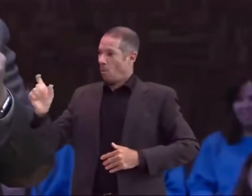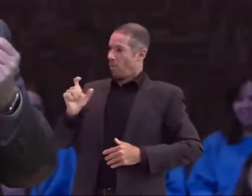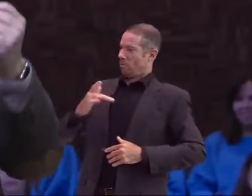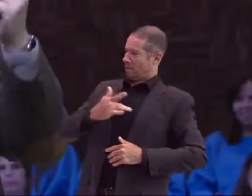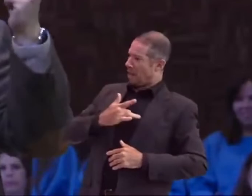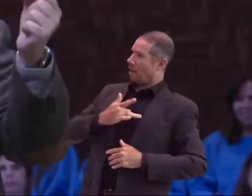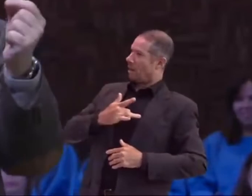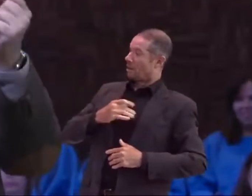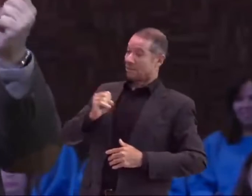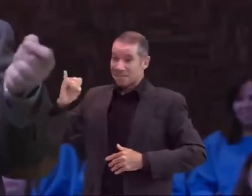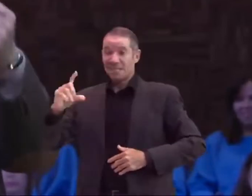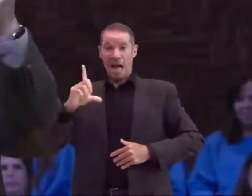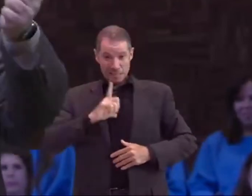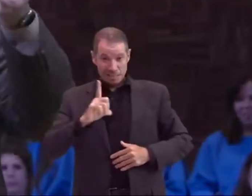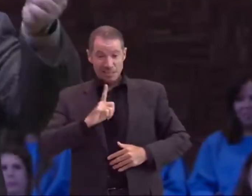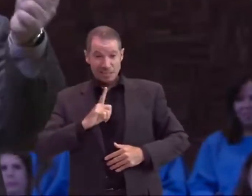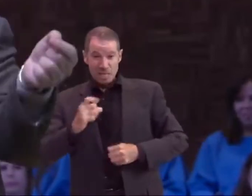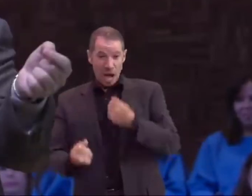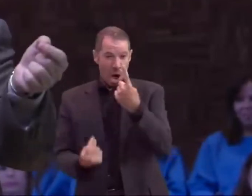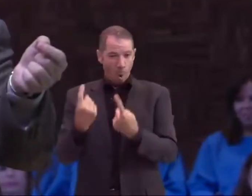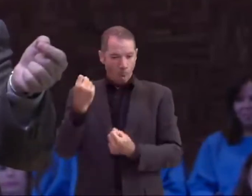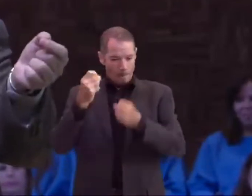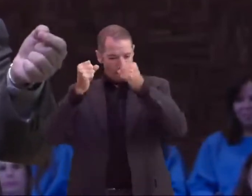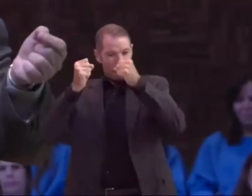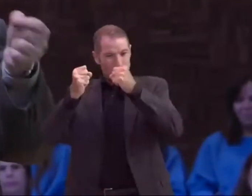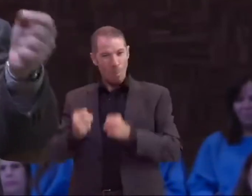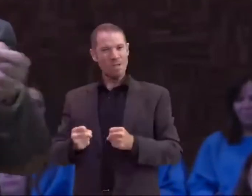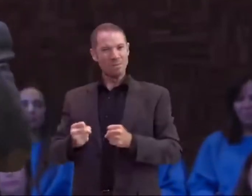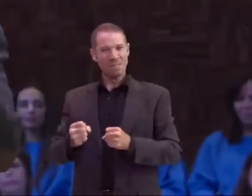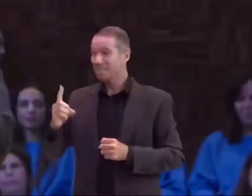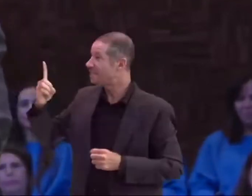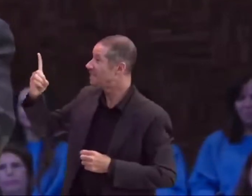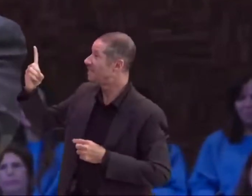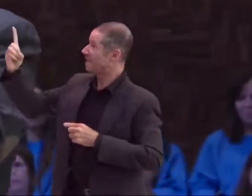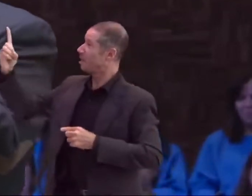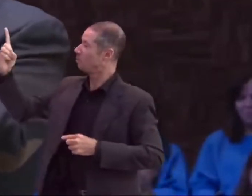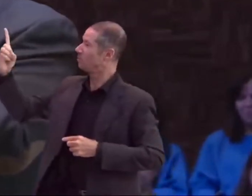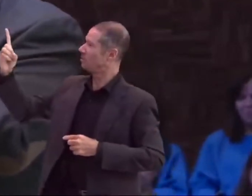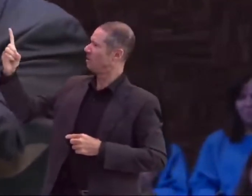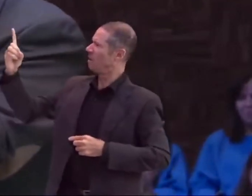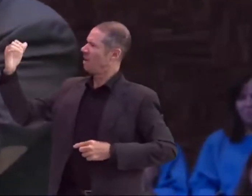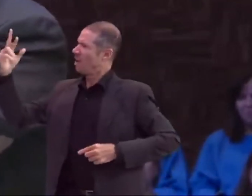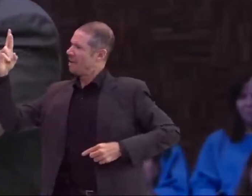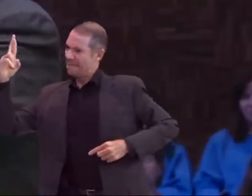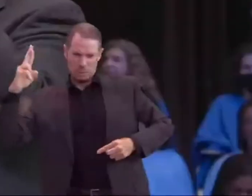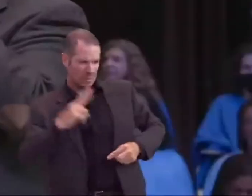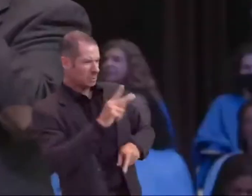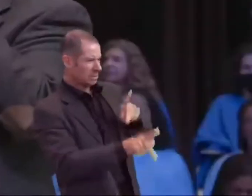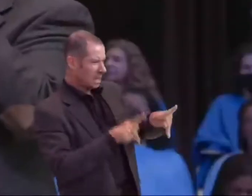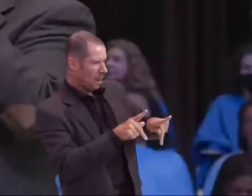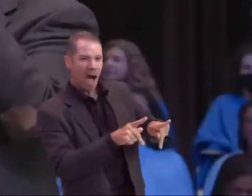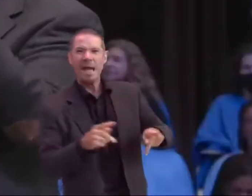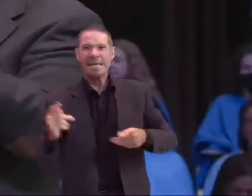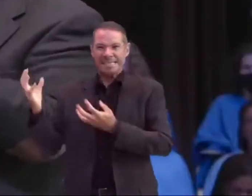disse: se existe alguma possibilidade de Deus falar com o ser humano, então eu